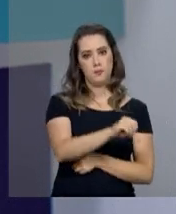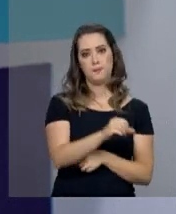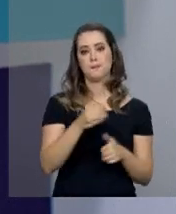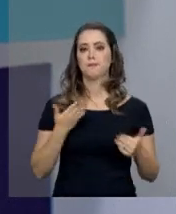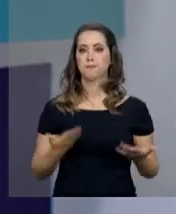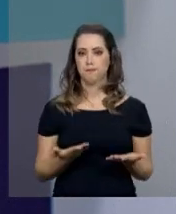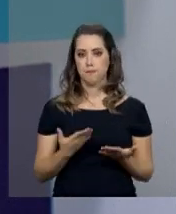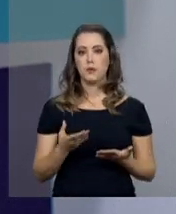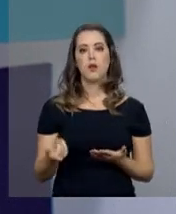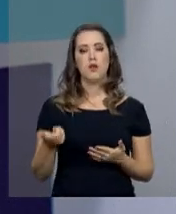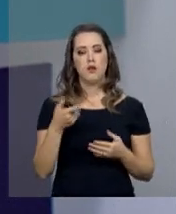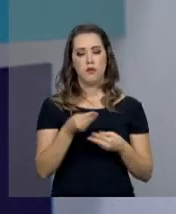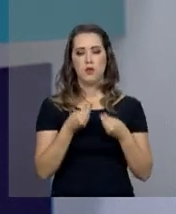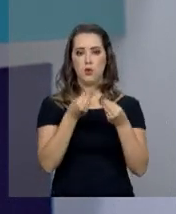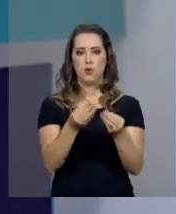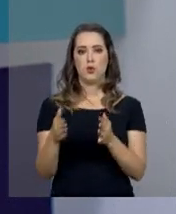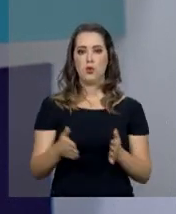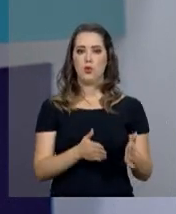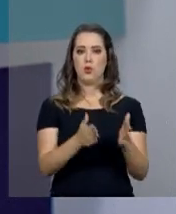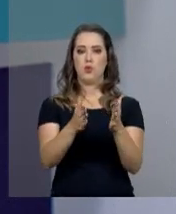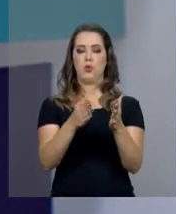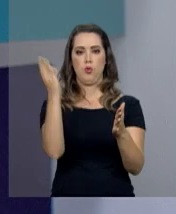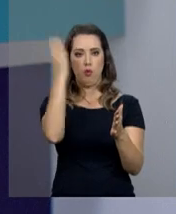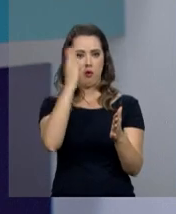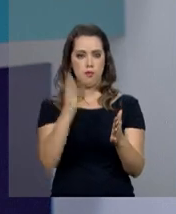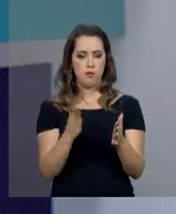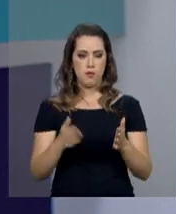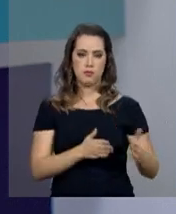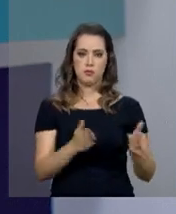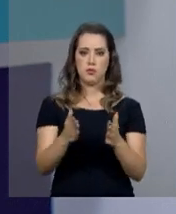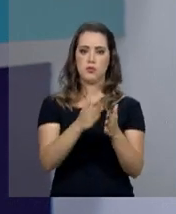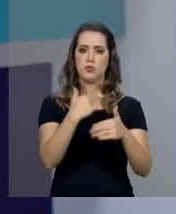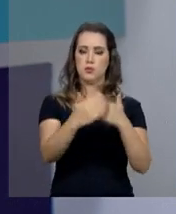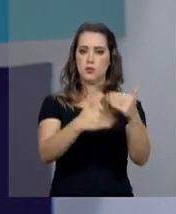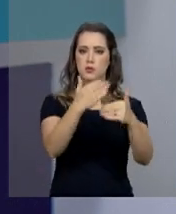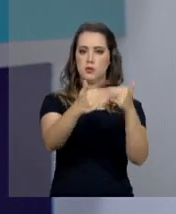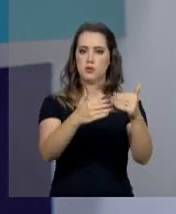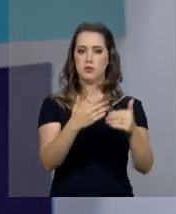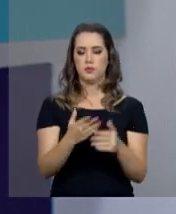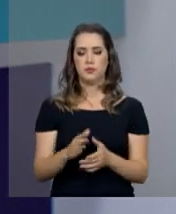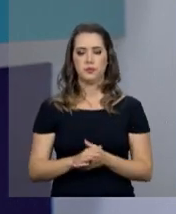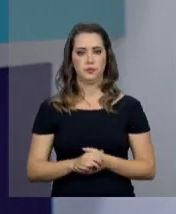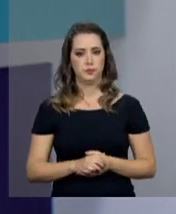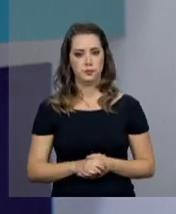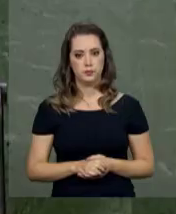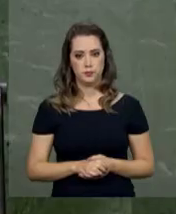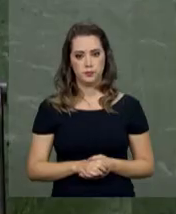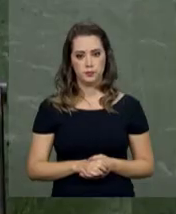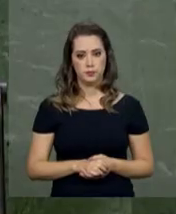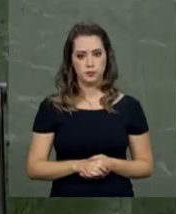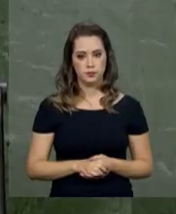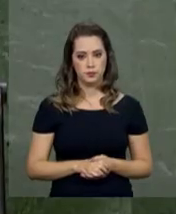lembrou que devolveu o brasil ao trilho do desenvolvimento ao vencer a pior recessão da história